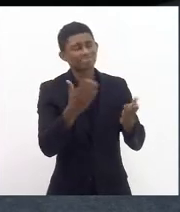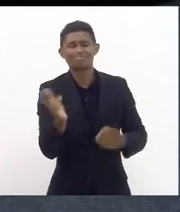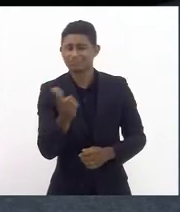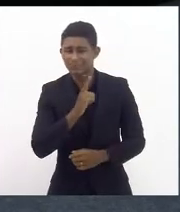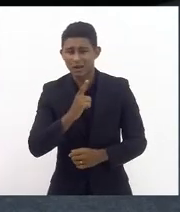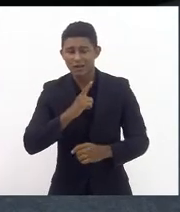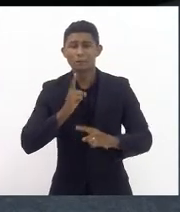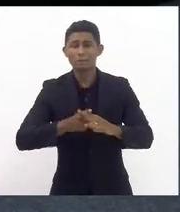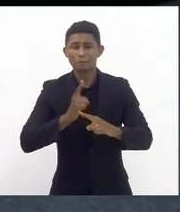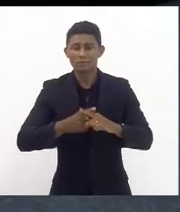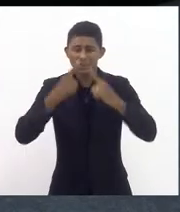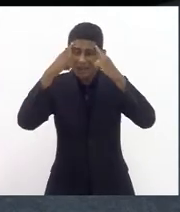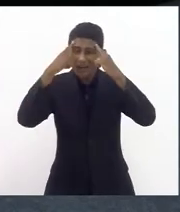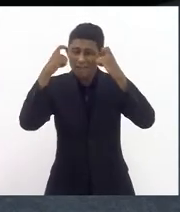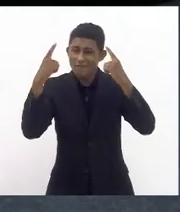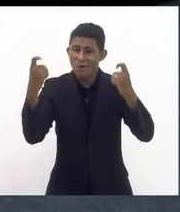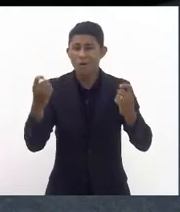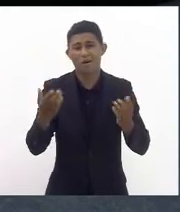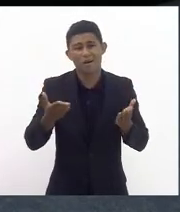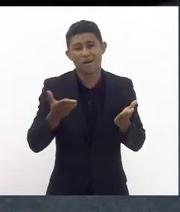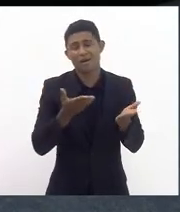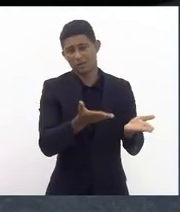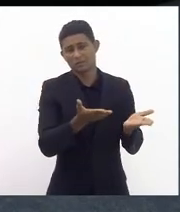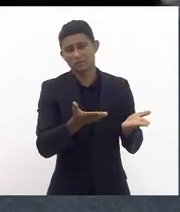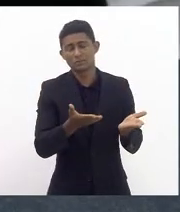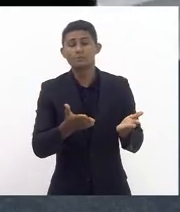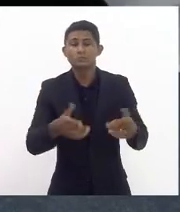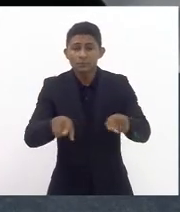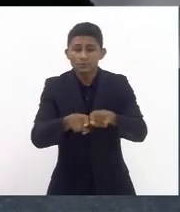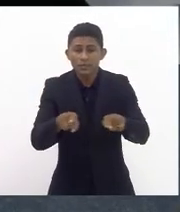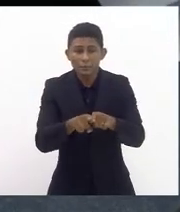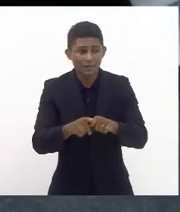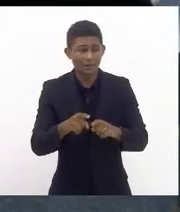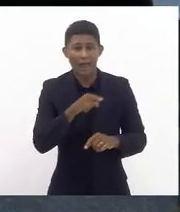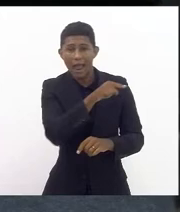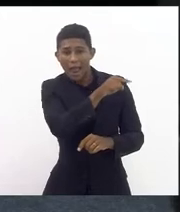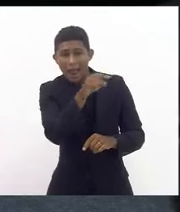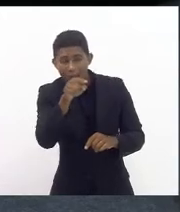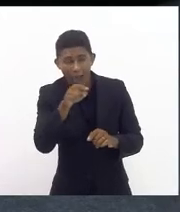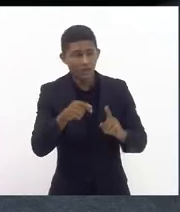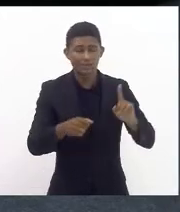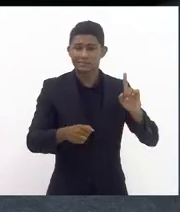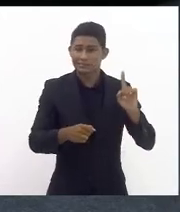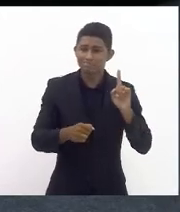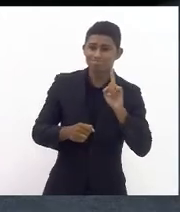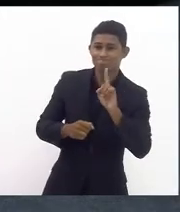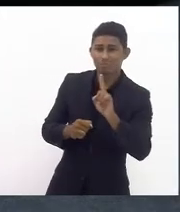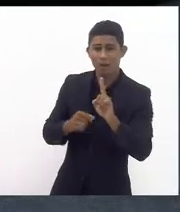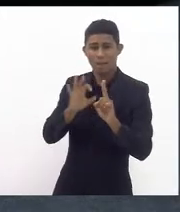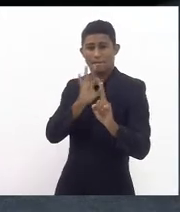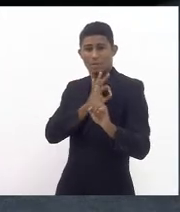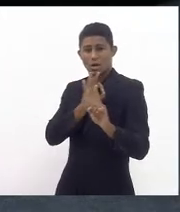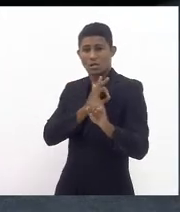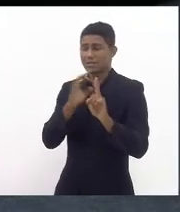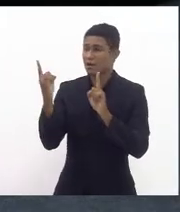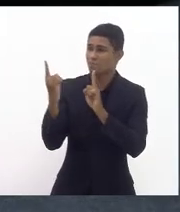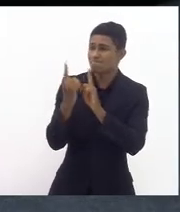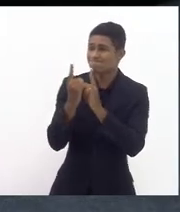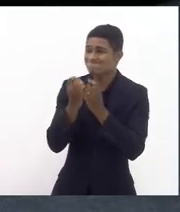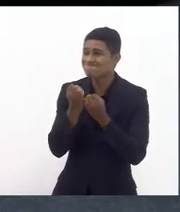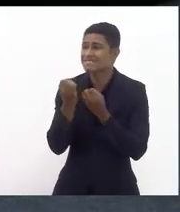pela violência em si mesma. Mais ainda quando não conseguem expressar, né,